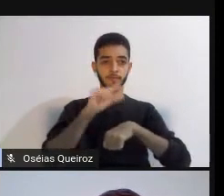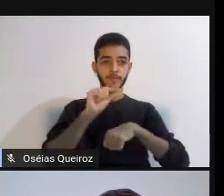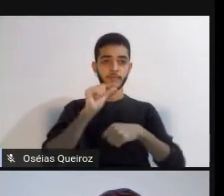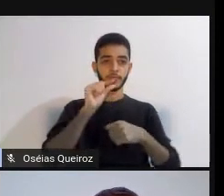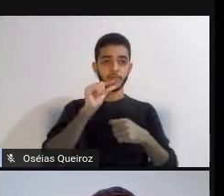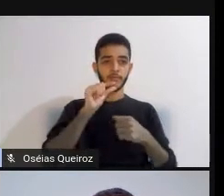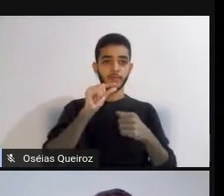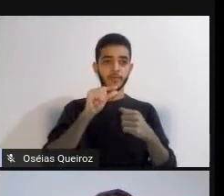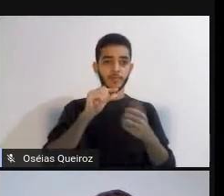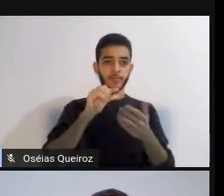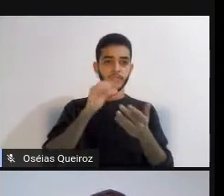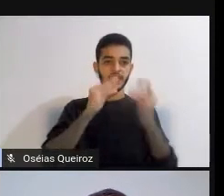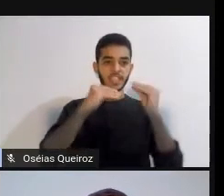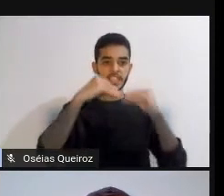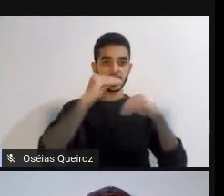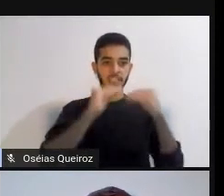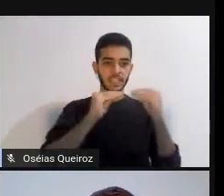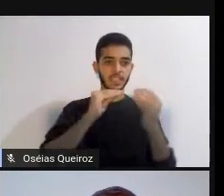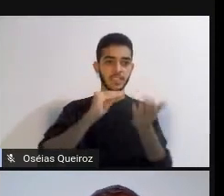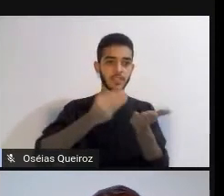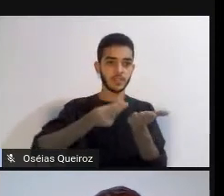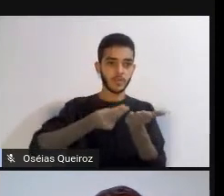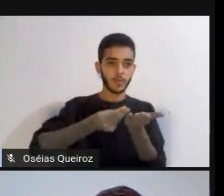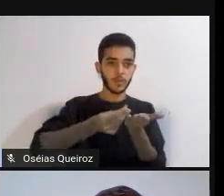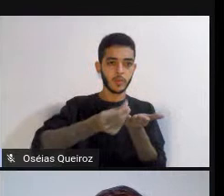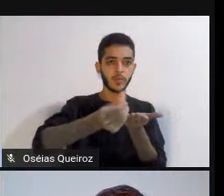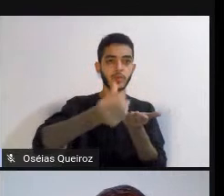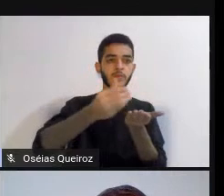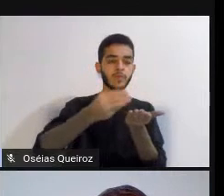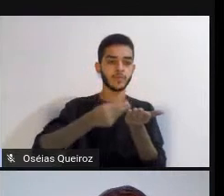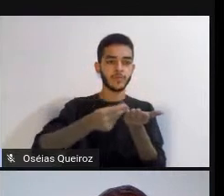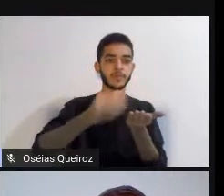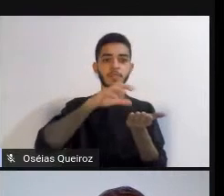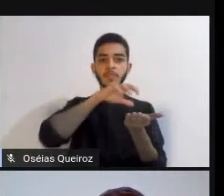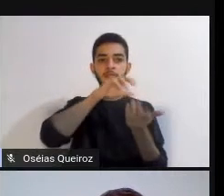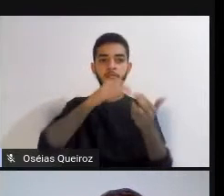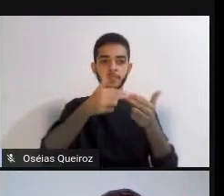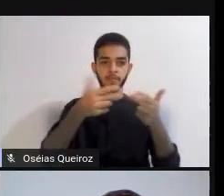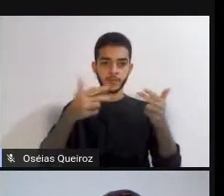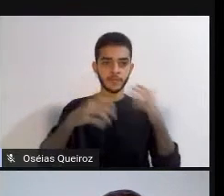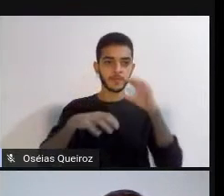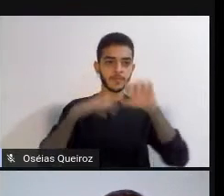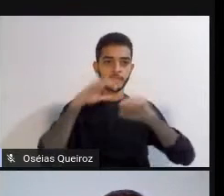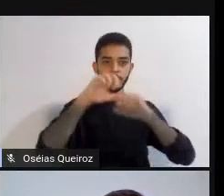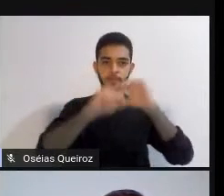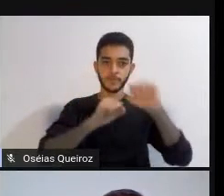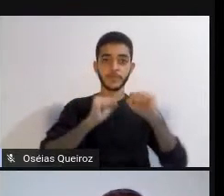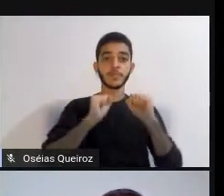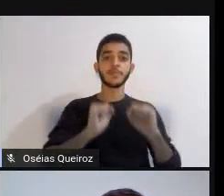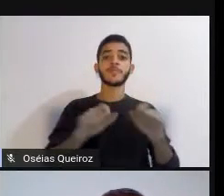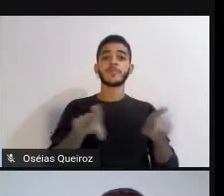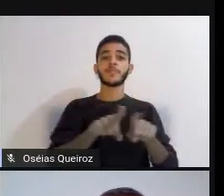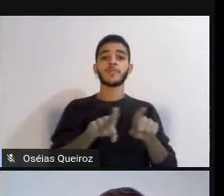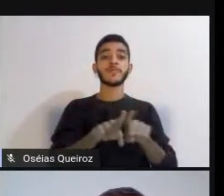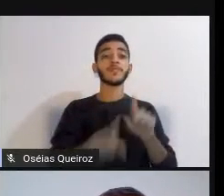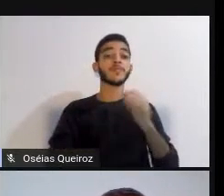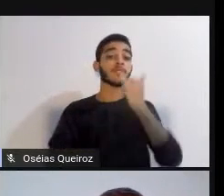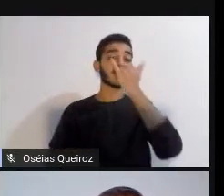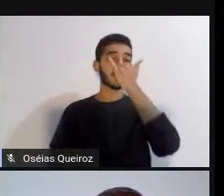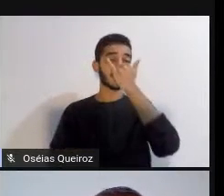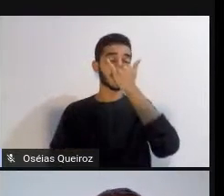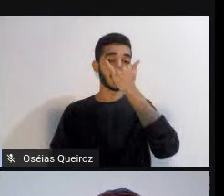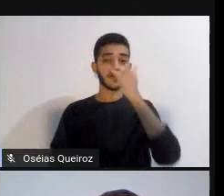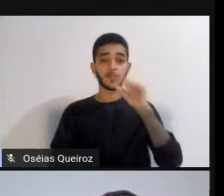eles são ingeridos, filtrados pelo molusco, ele pode causar um primeiro impacto, que pode ser o